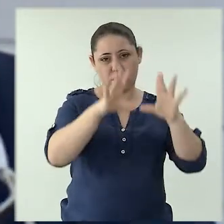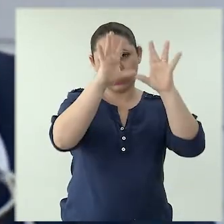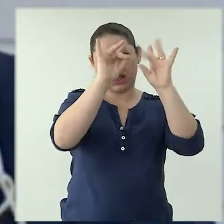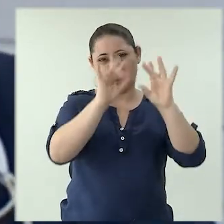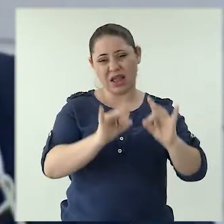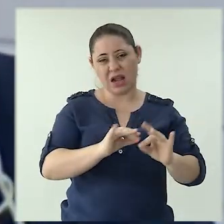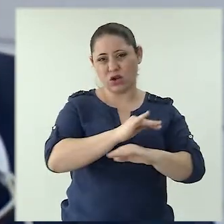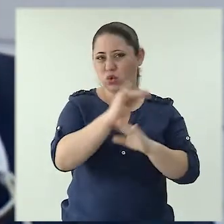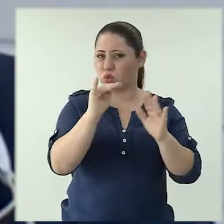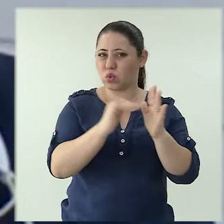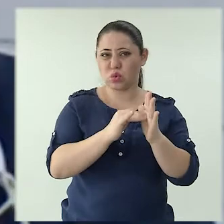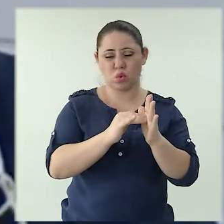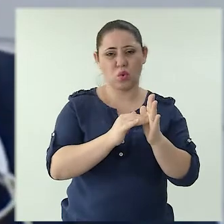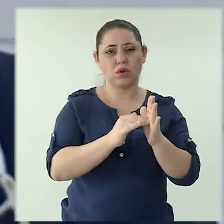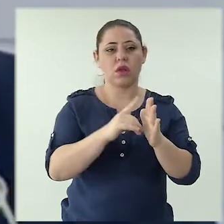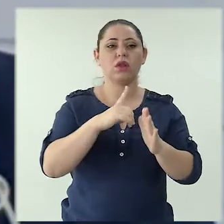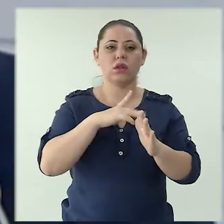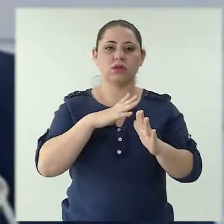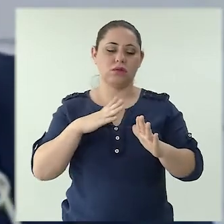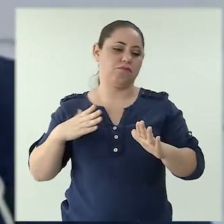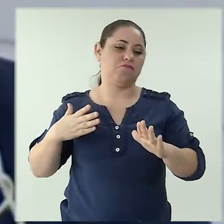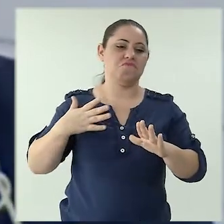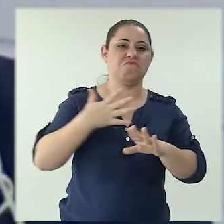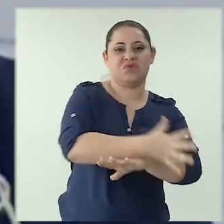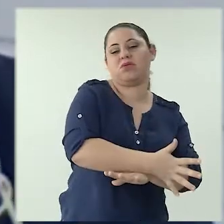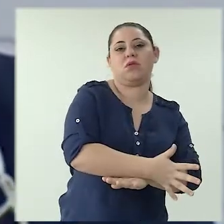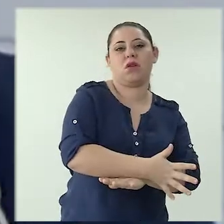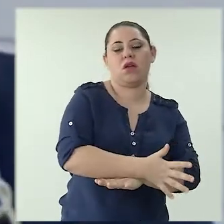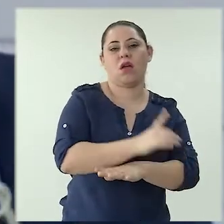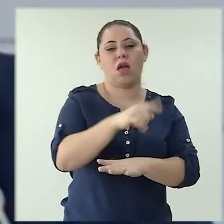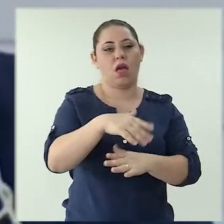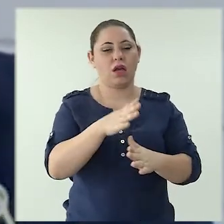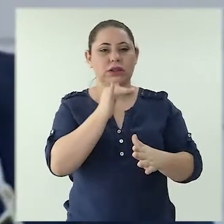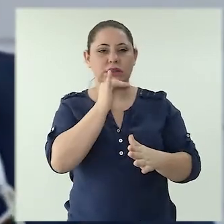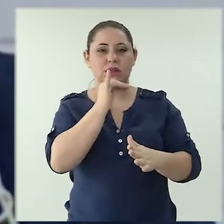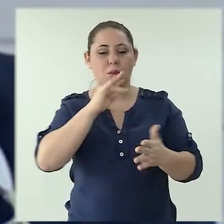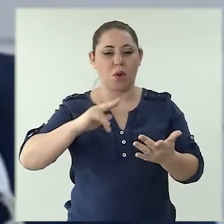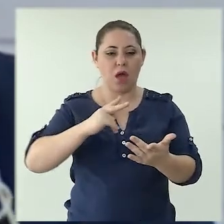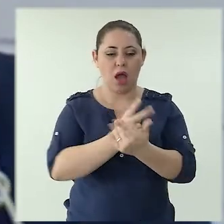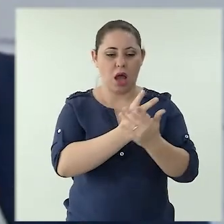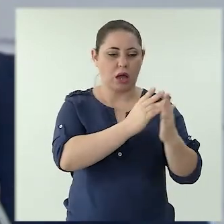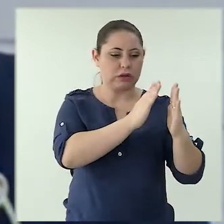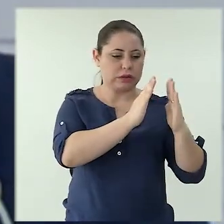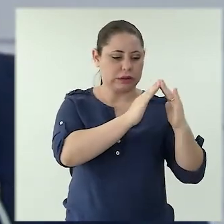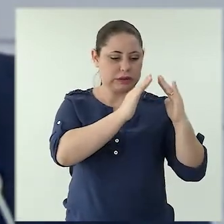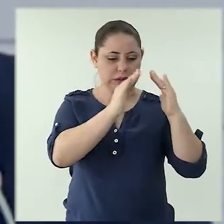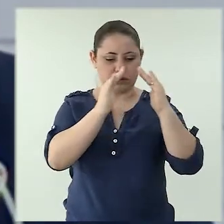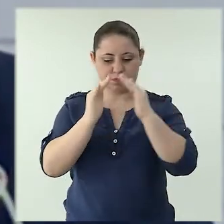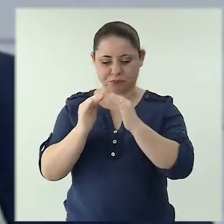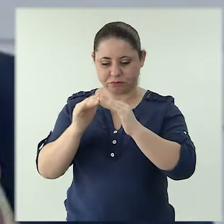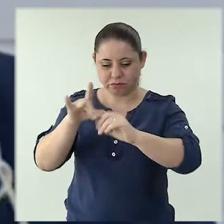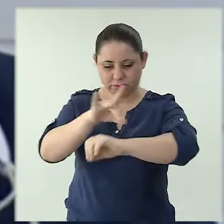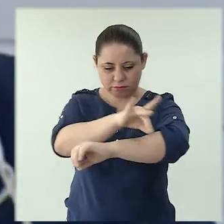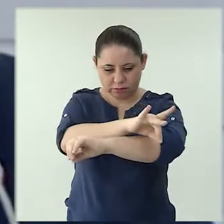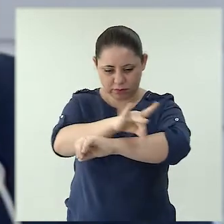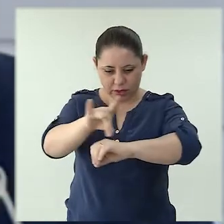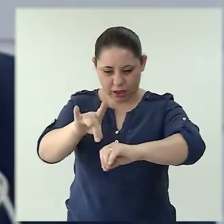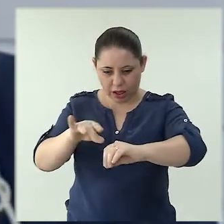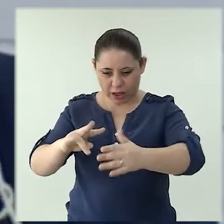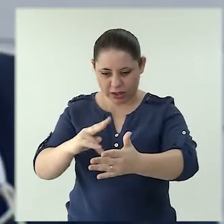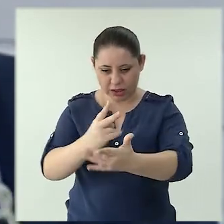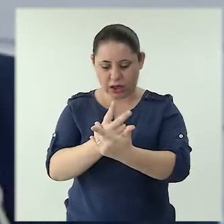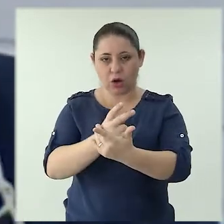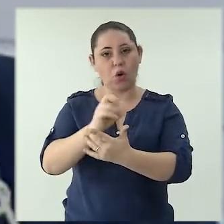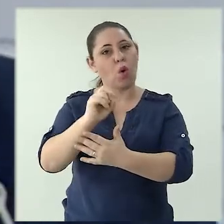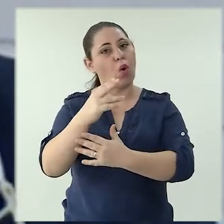se existe invasão de limitações aí de um terreno para o outro e outras